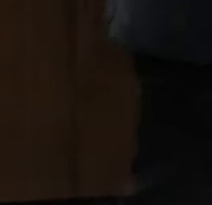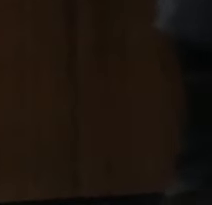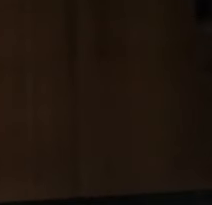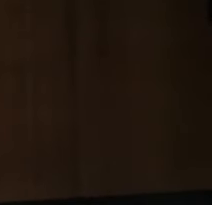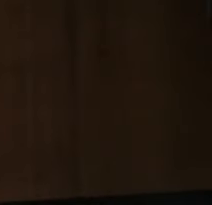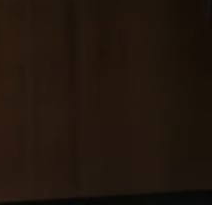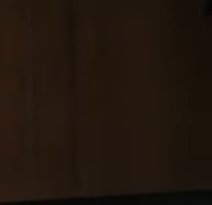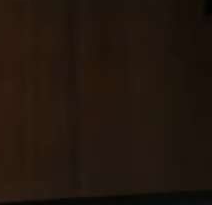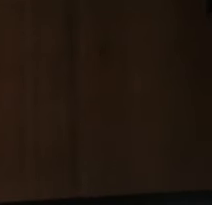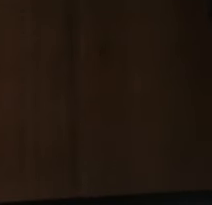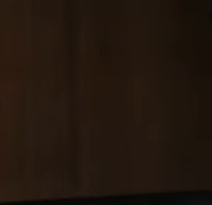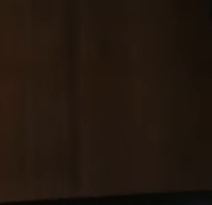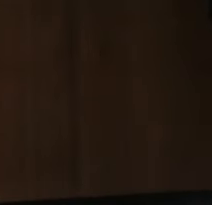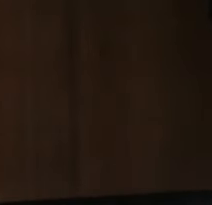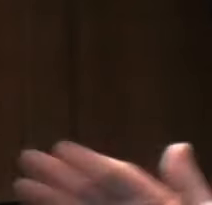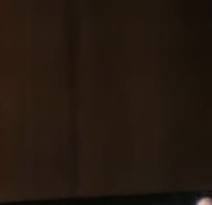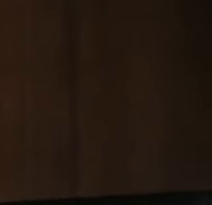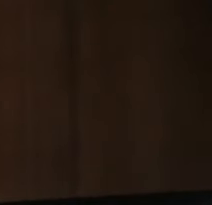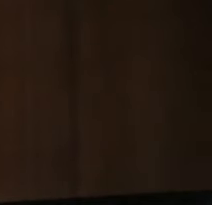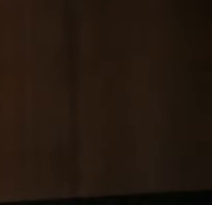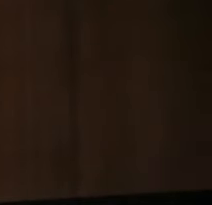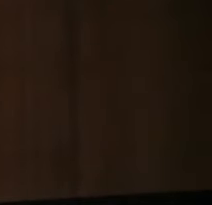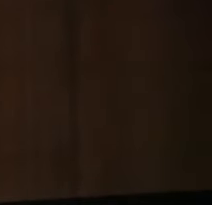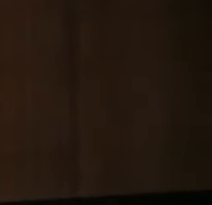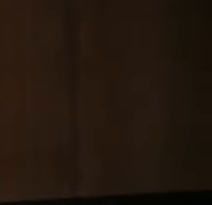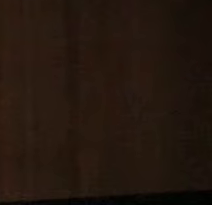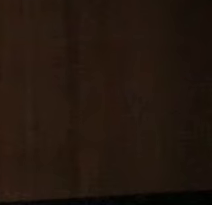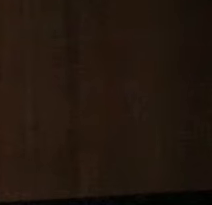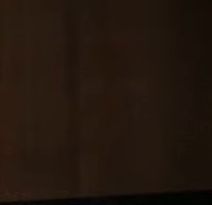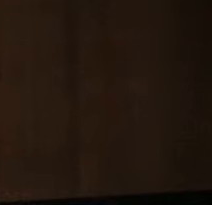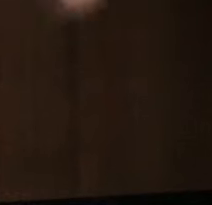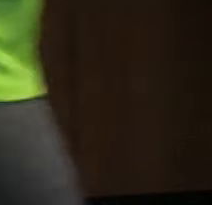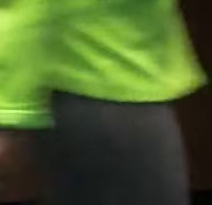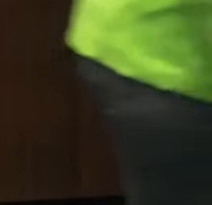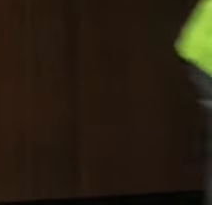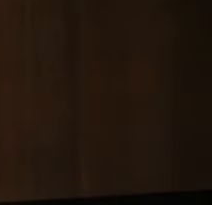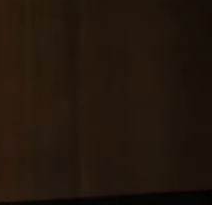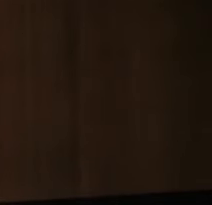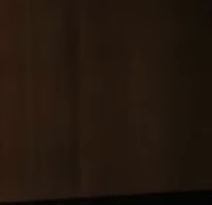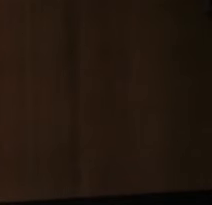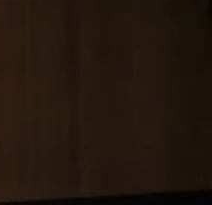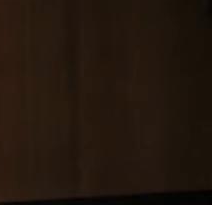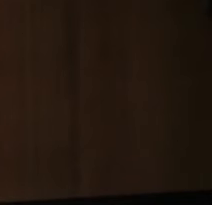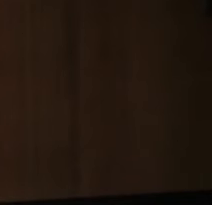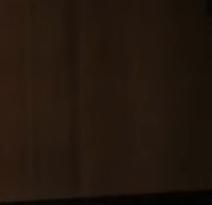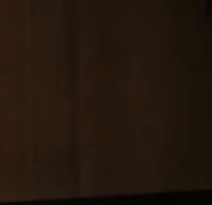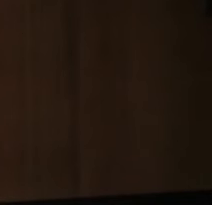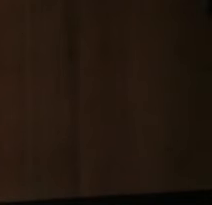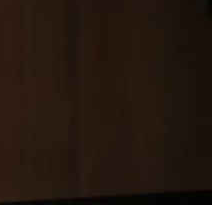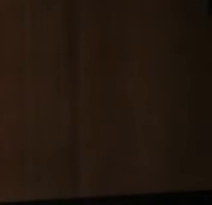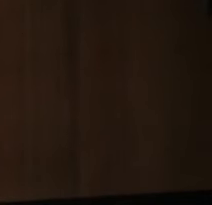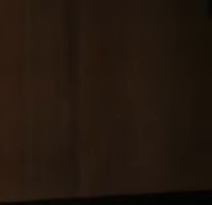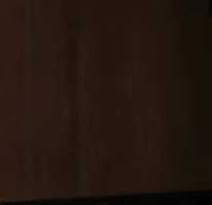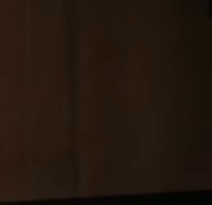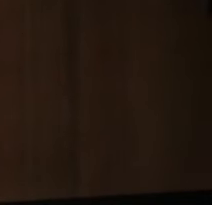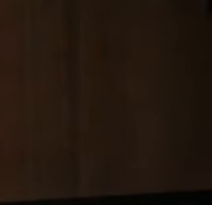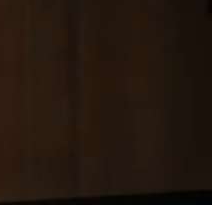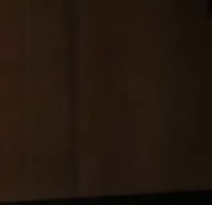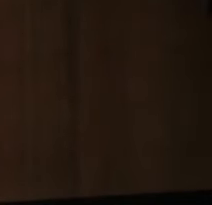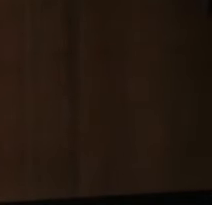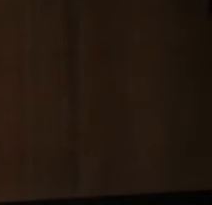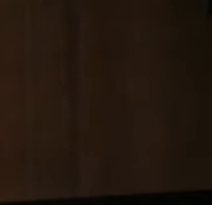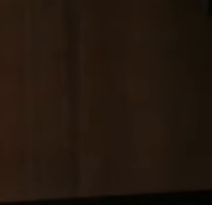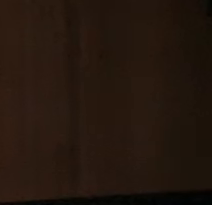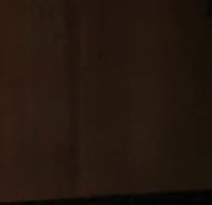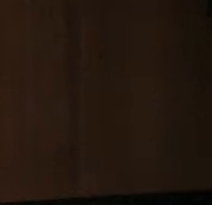desta lei as seguintes atribuições. 1. Elaborar a política anual de aplicação dos recursos do fundo. 2. Gerir a contabilidade e tesouraria do